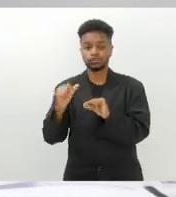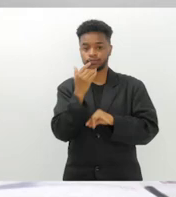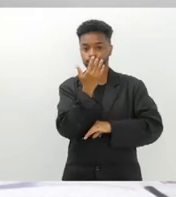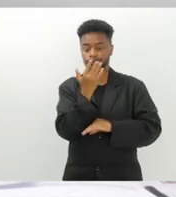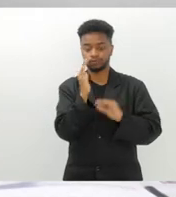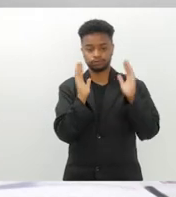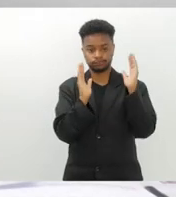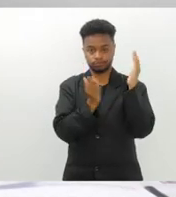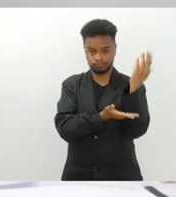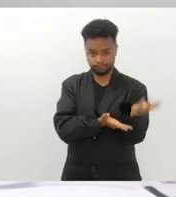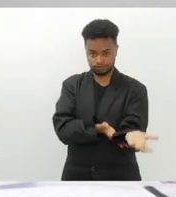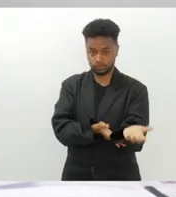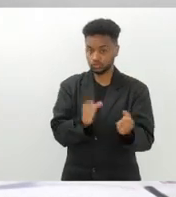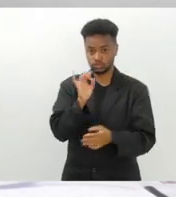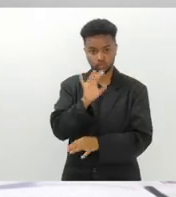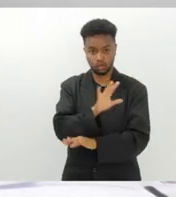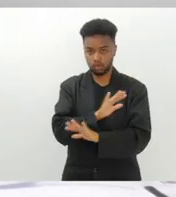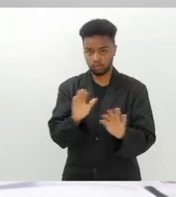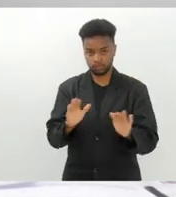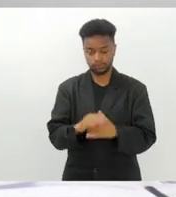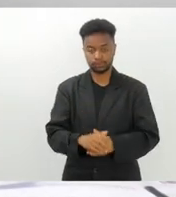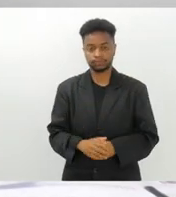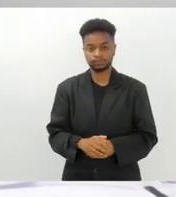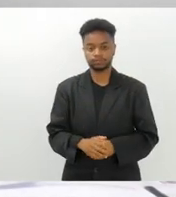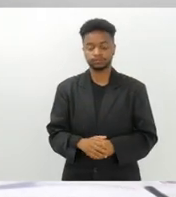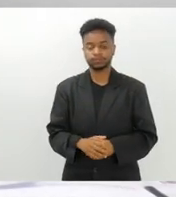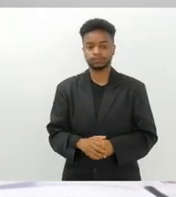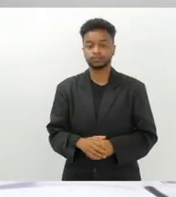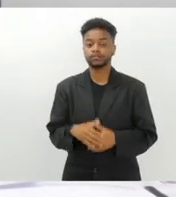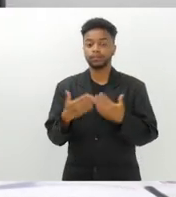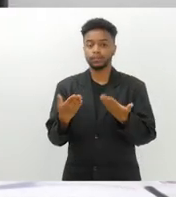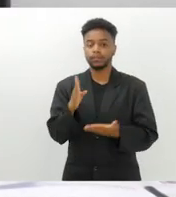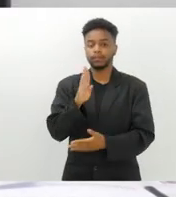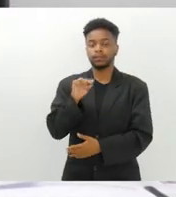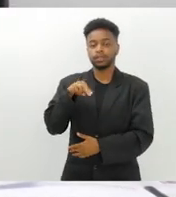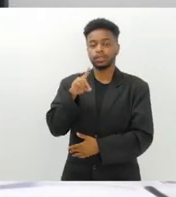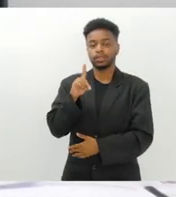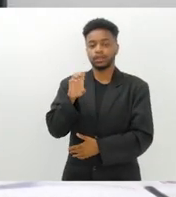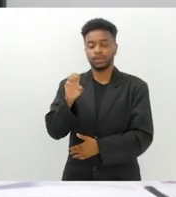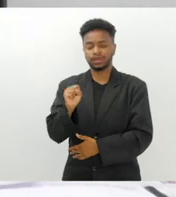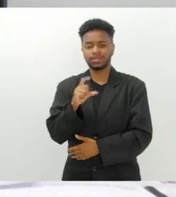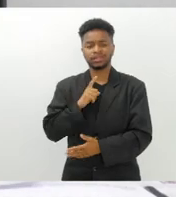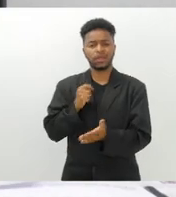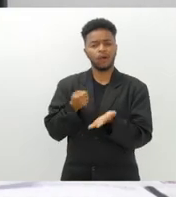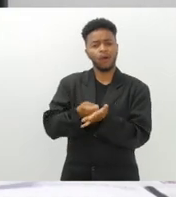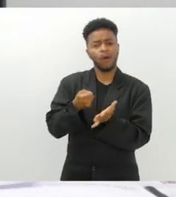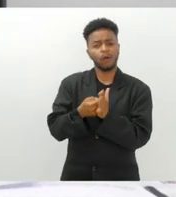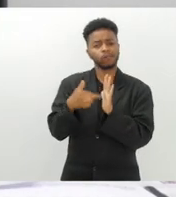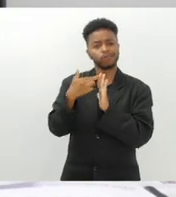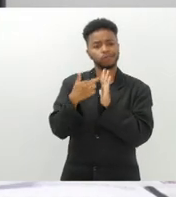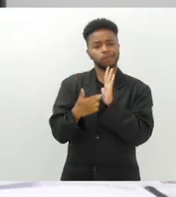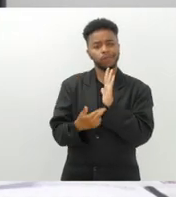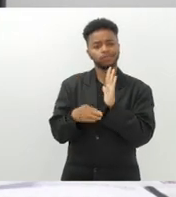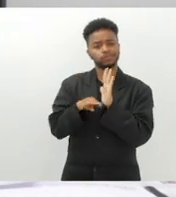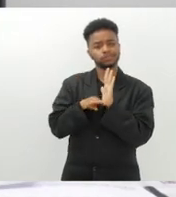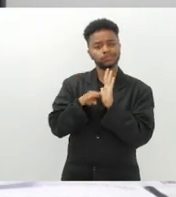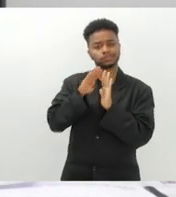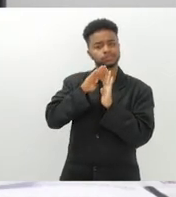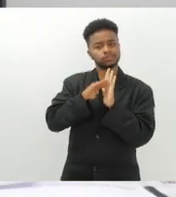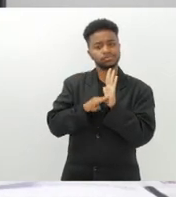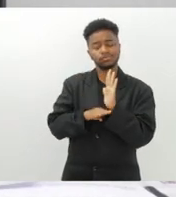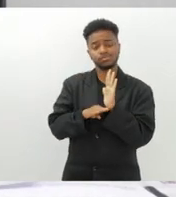isso. O BNDES tinha uma cobrança tão grande como se fosse um frigorífico para